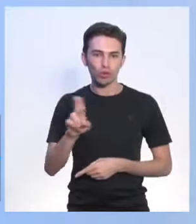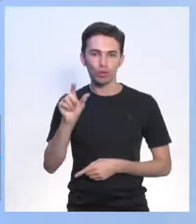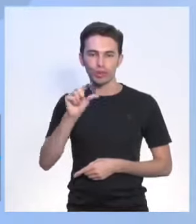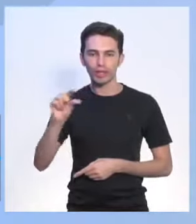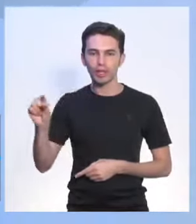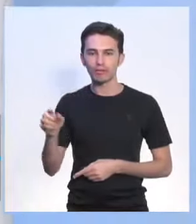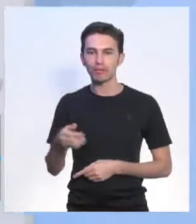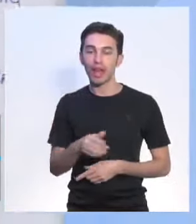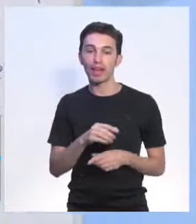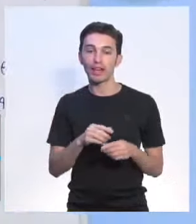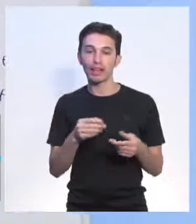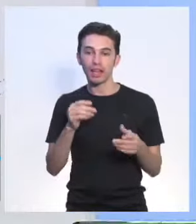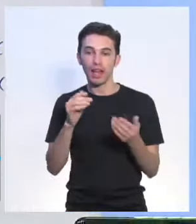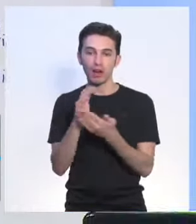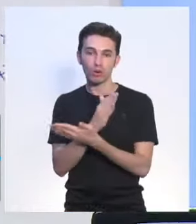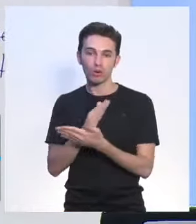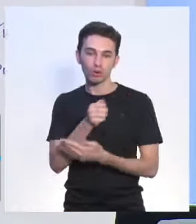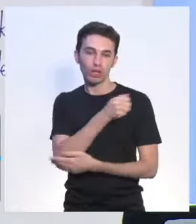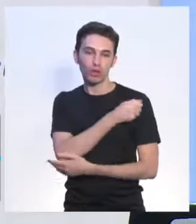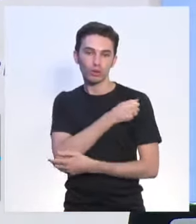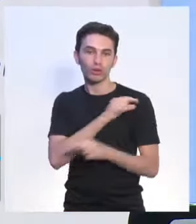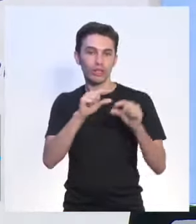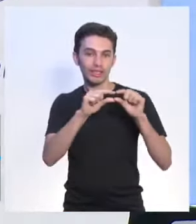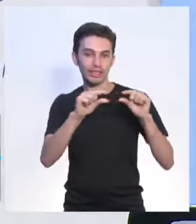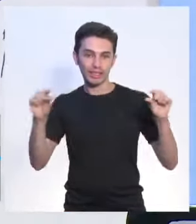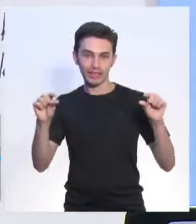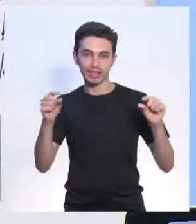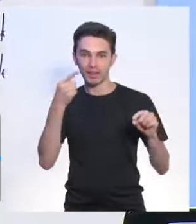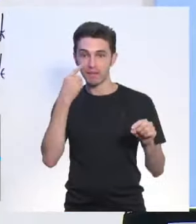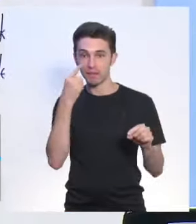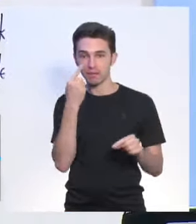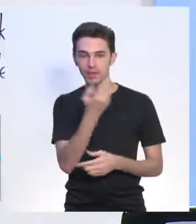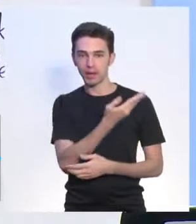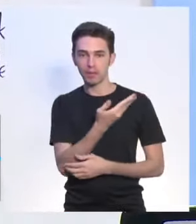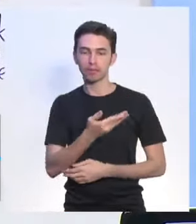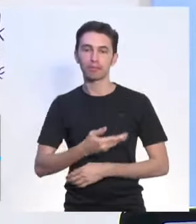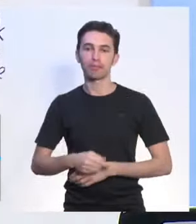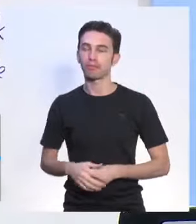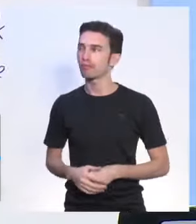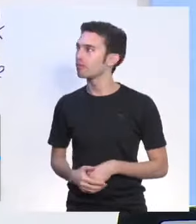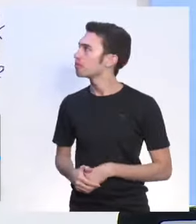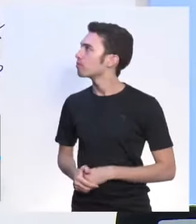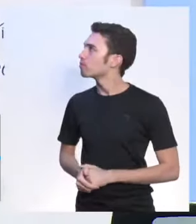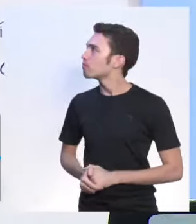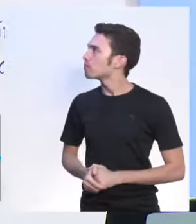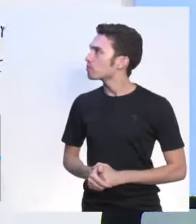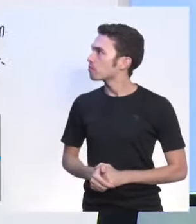sentenças e elas estão aqui, ó. Escrevi para vocês. Vamos ver se dá para chegar pertinho e a gente